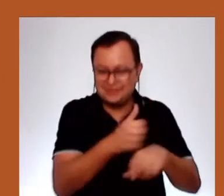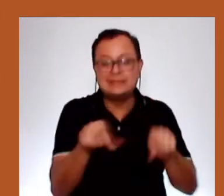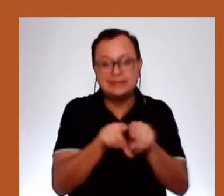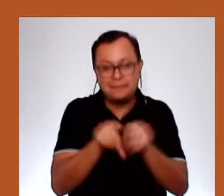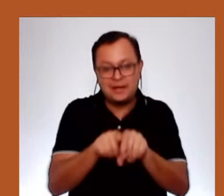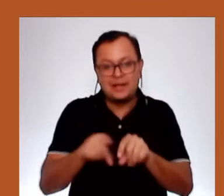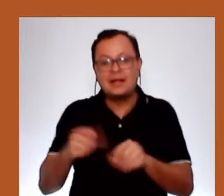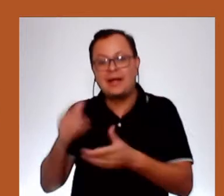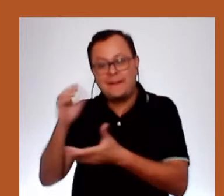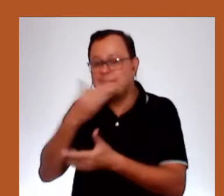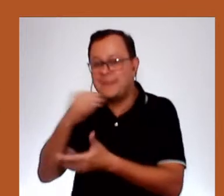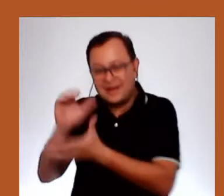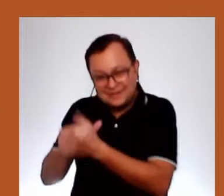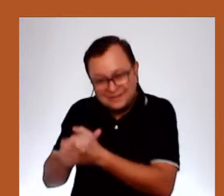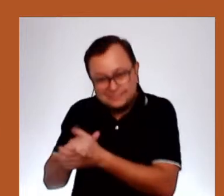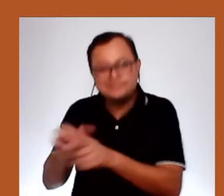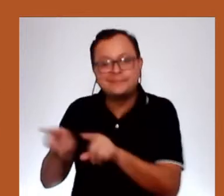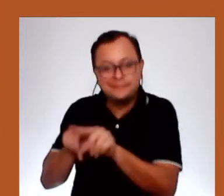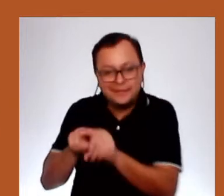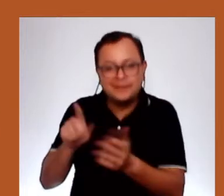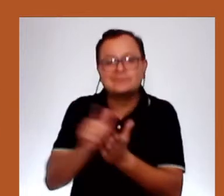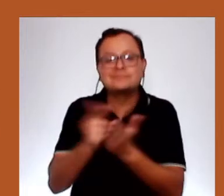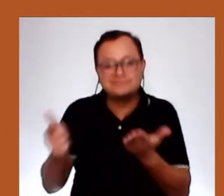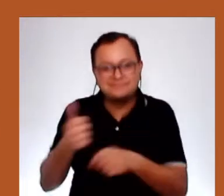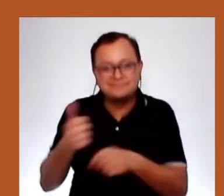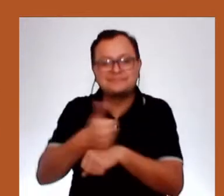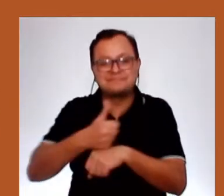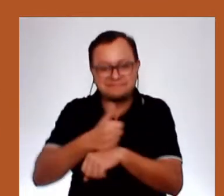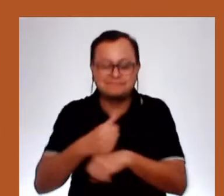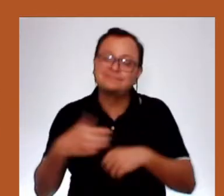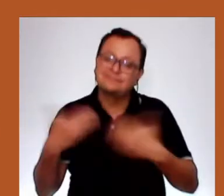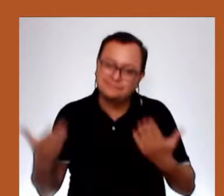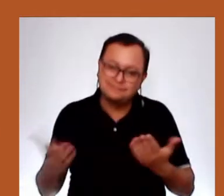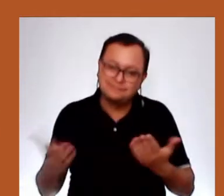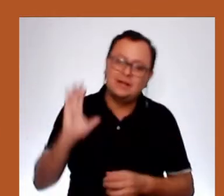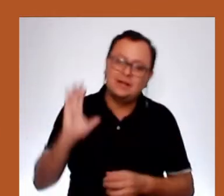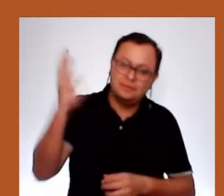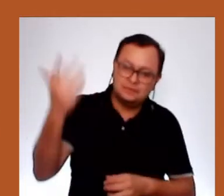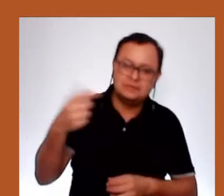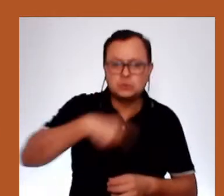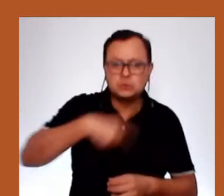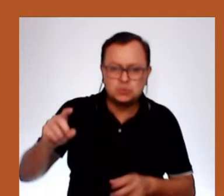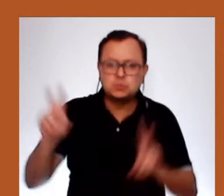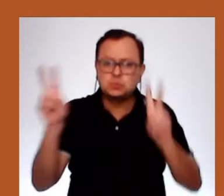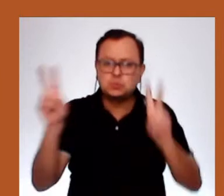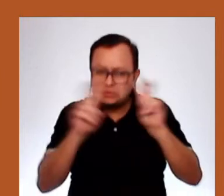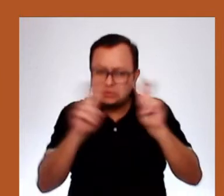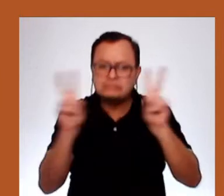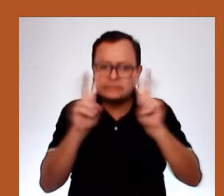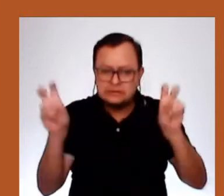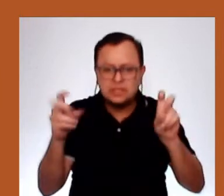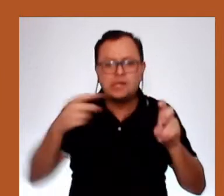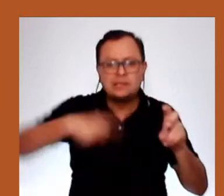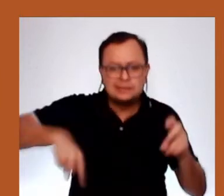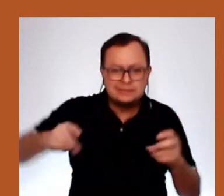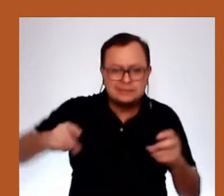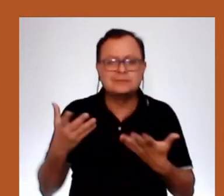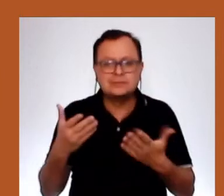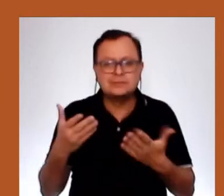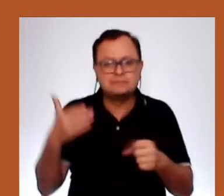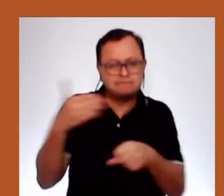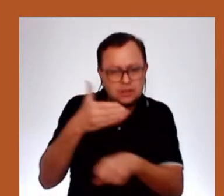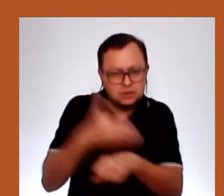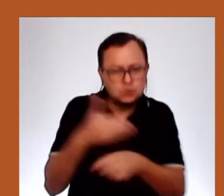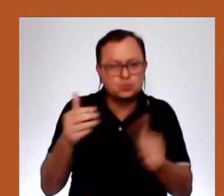maluca. E aí a gente se envolve muito pessoalmente, assim, nos assuntos, né? Os nossos princípios, eles são